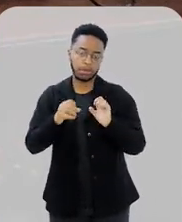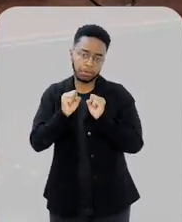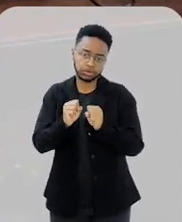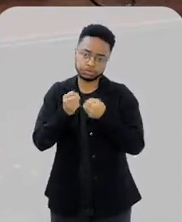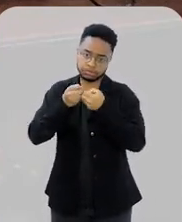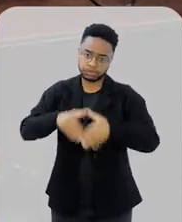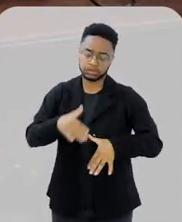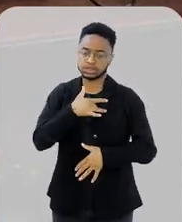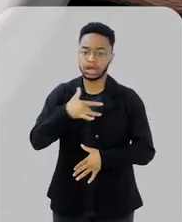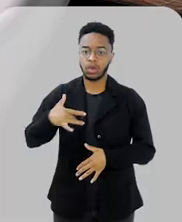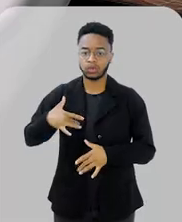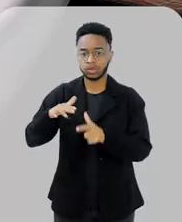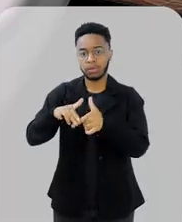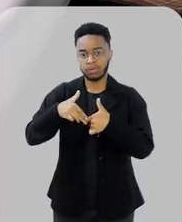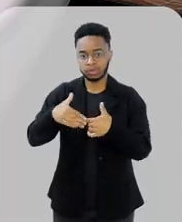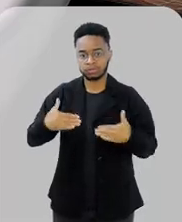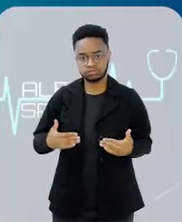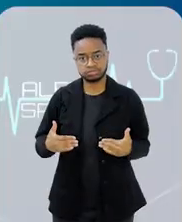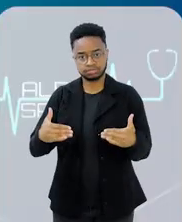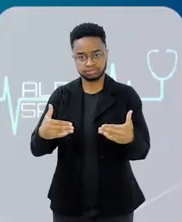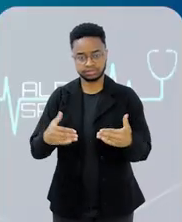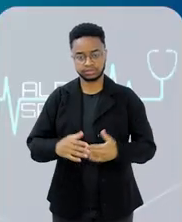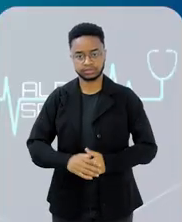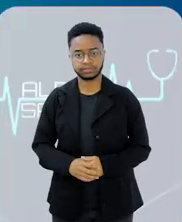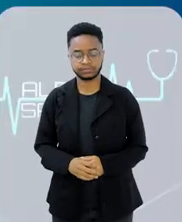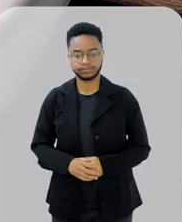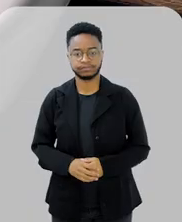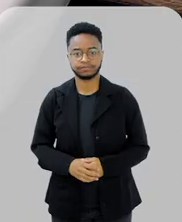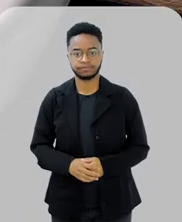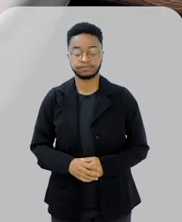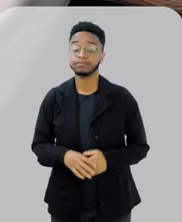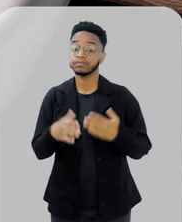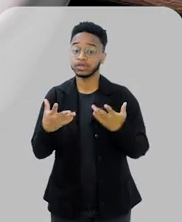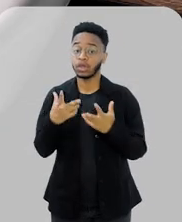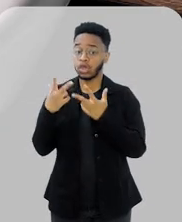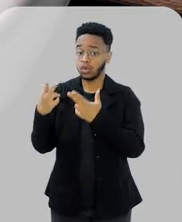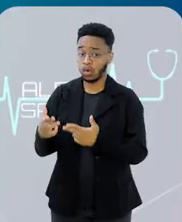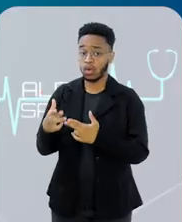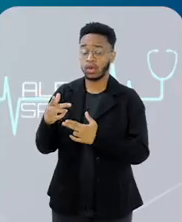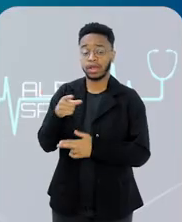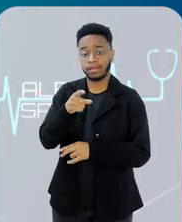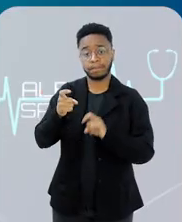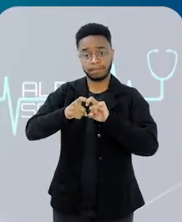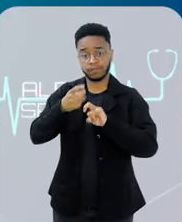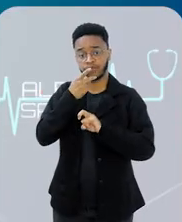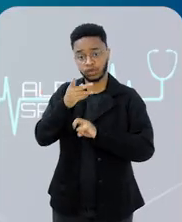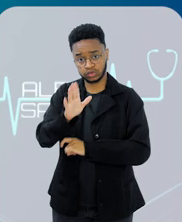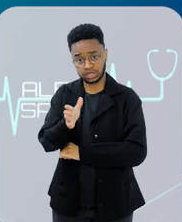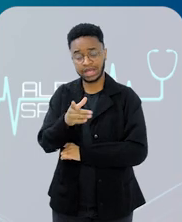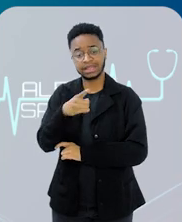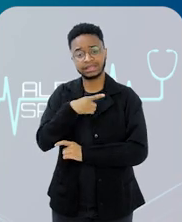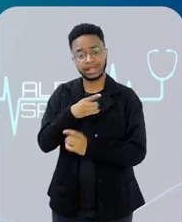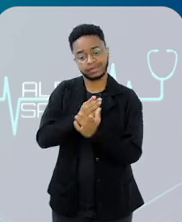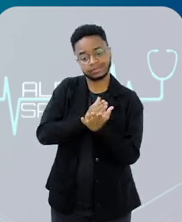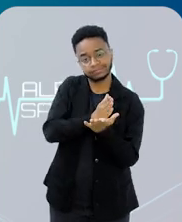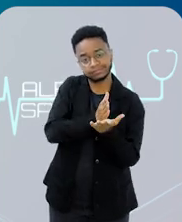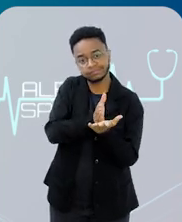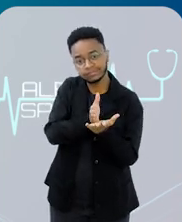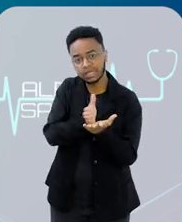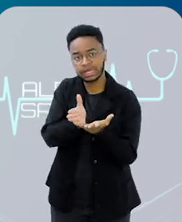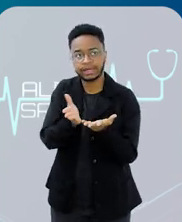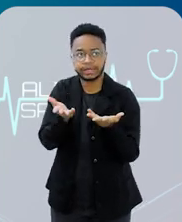aí algum dano à saúde por conta do tamanho aí das mamas? É, como o Dr. Walter falou, assim, os caminhos eles acabam